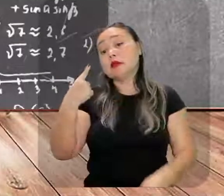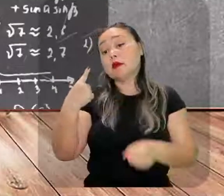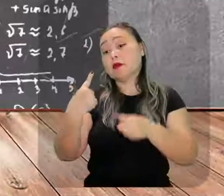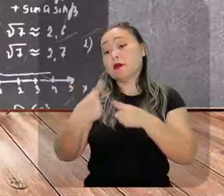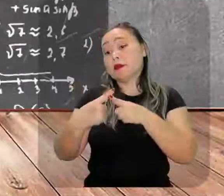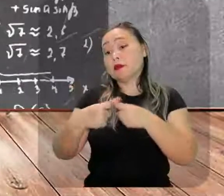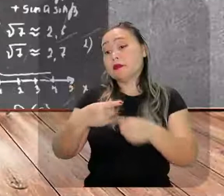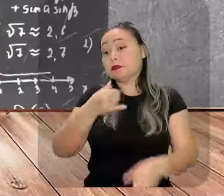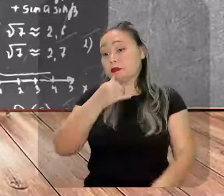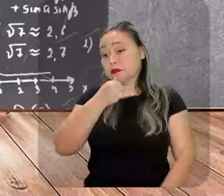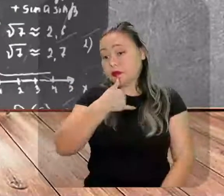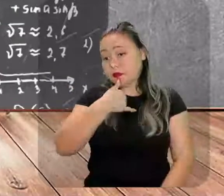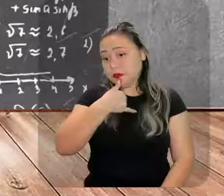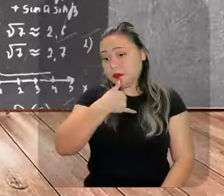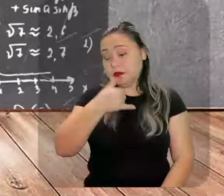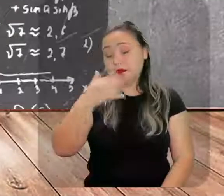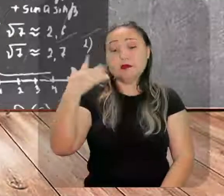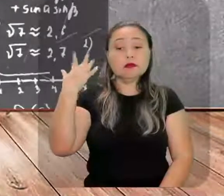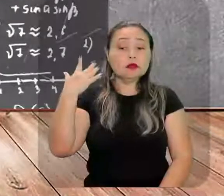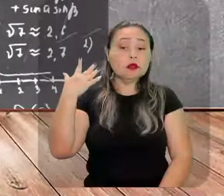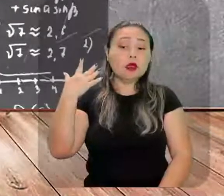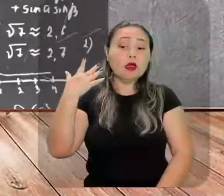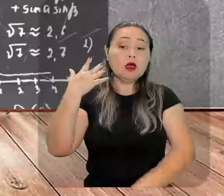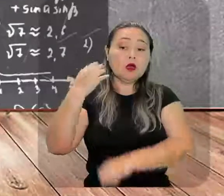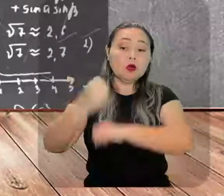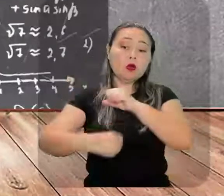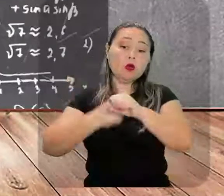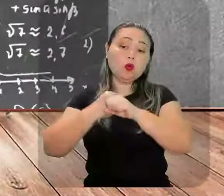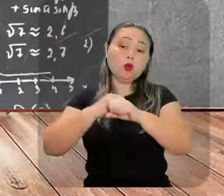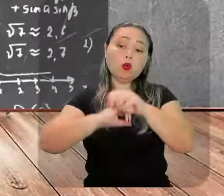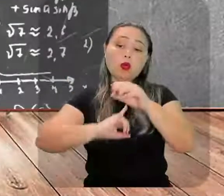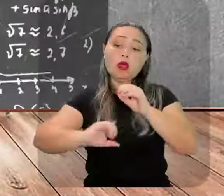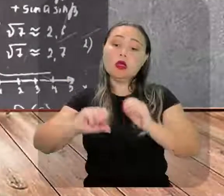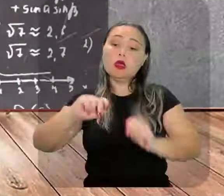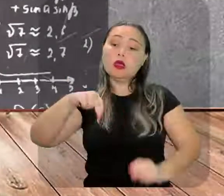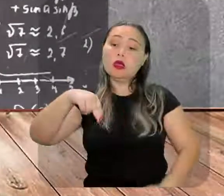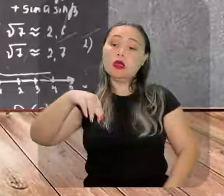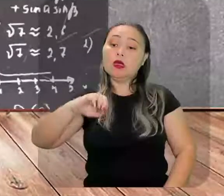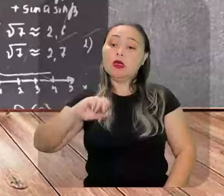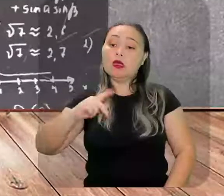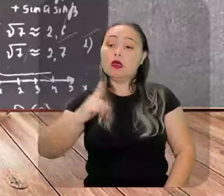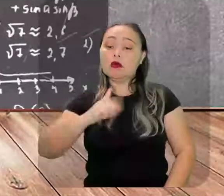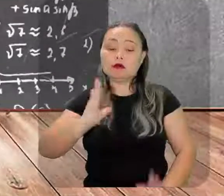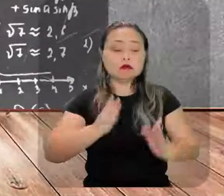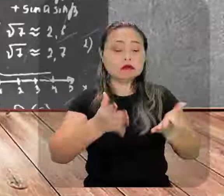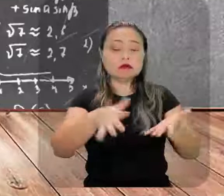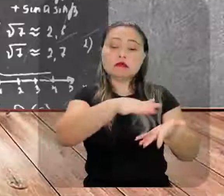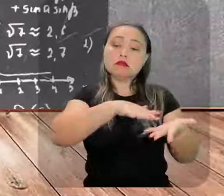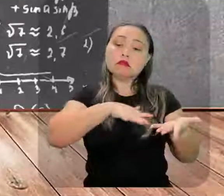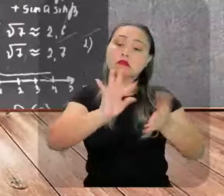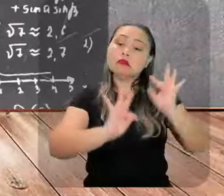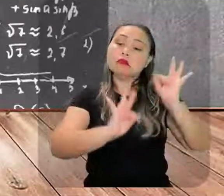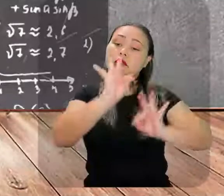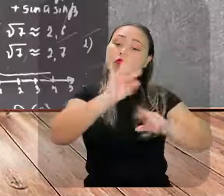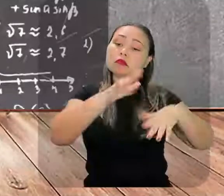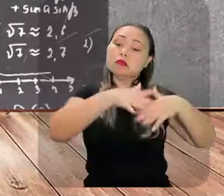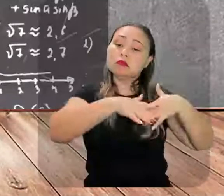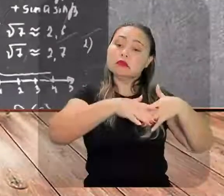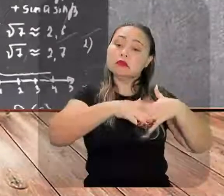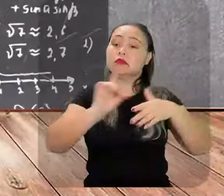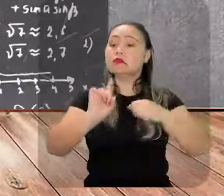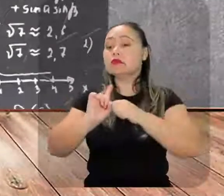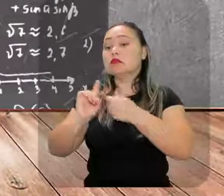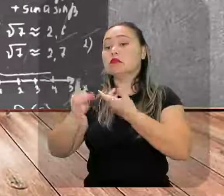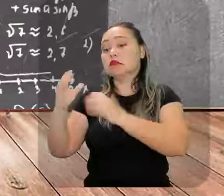INEP. Diz que esse ano foi o ano que tiveram notas mais baixas na parte de matemática, tecnologias e ciências